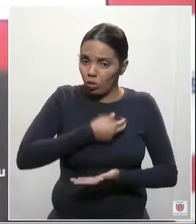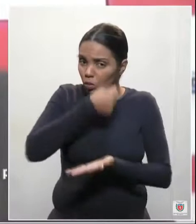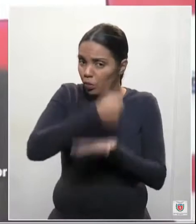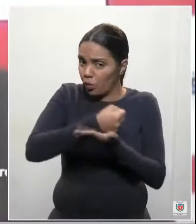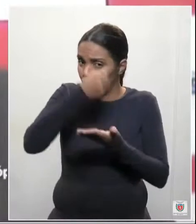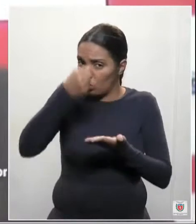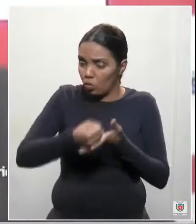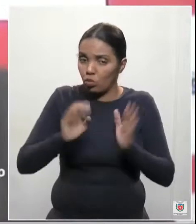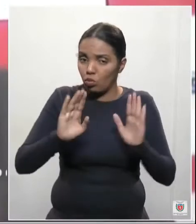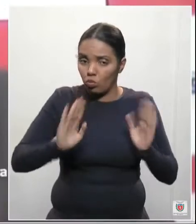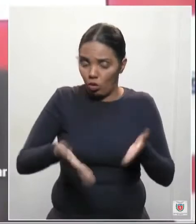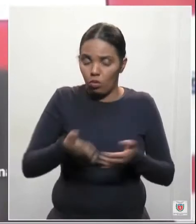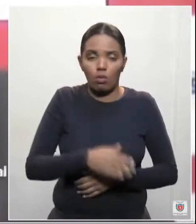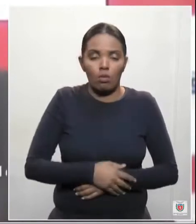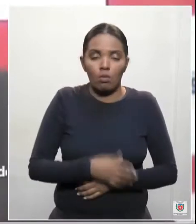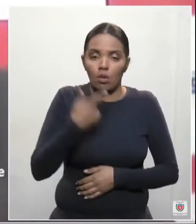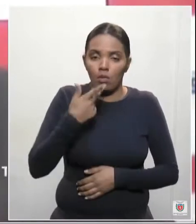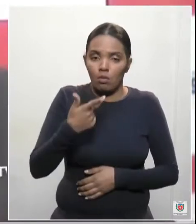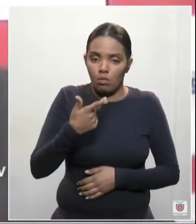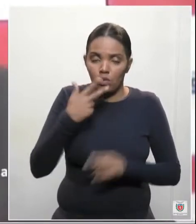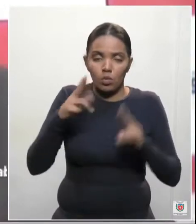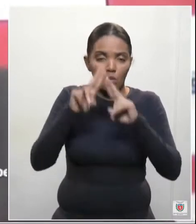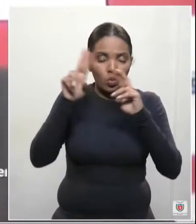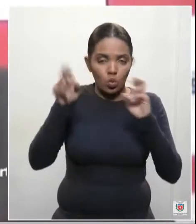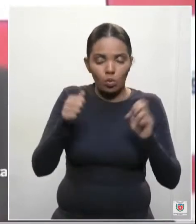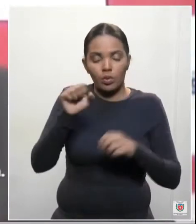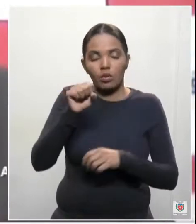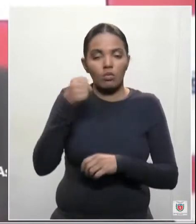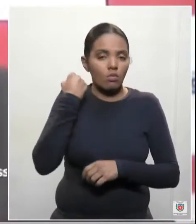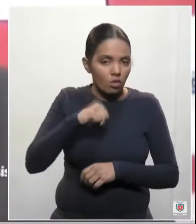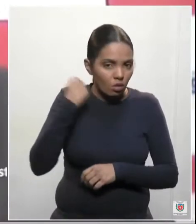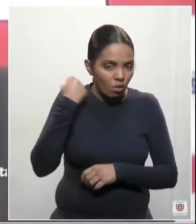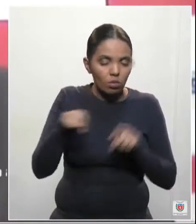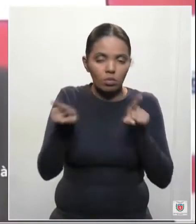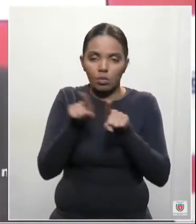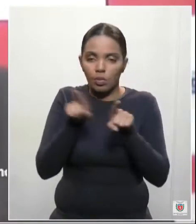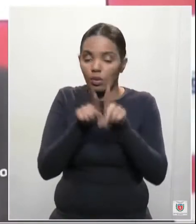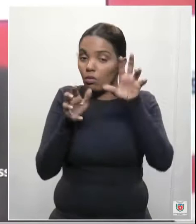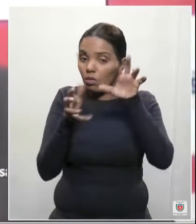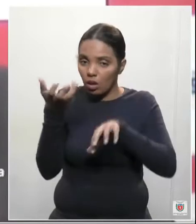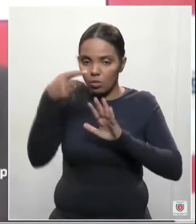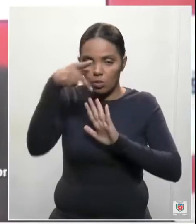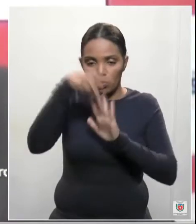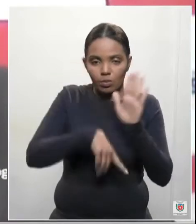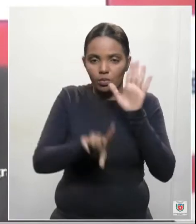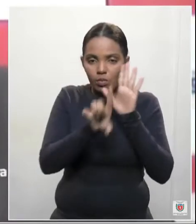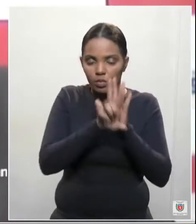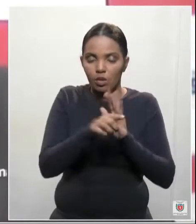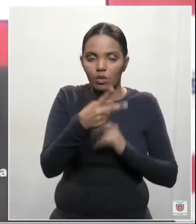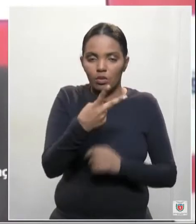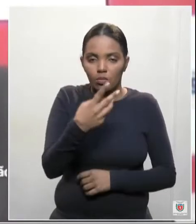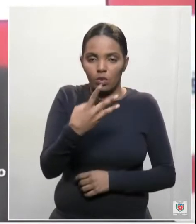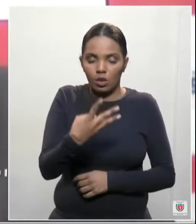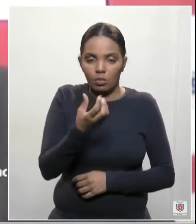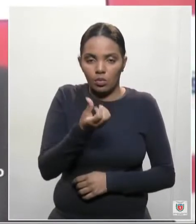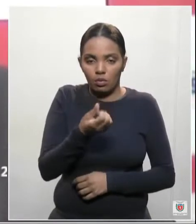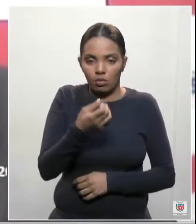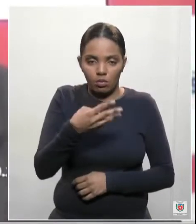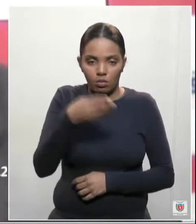protocolizado uma moção para se manifestar ao presidente da Câmara e do Senado sobre o projeto de lei federal 2363 de 2001, que